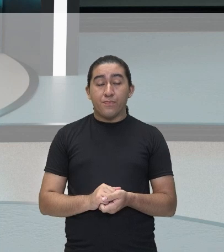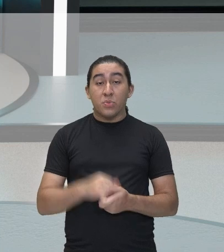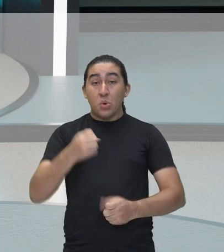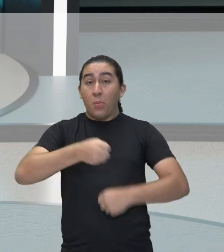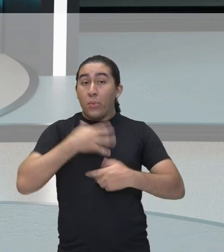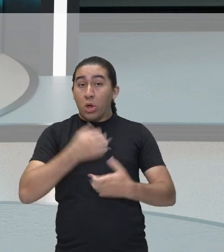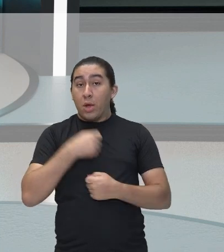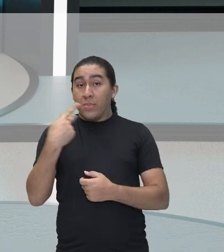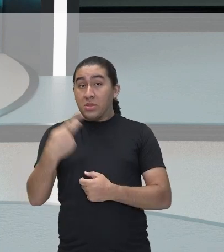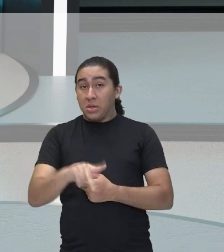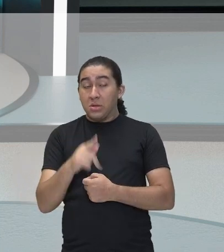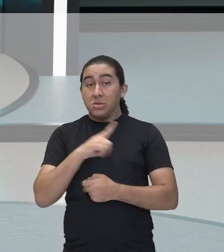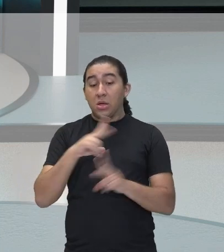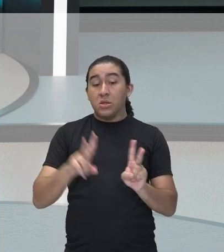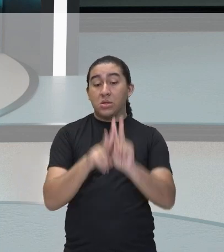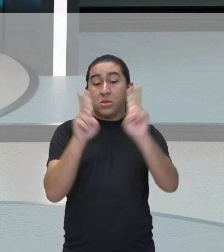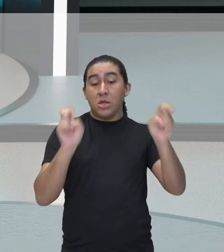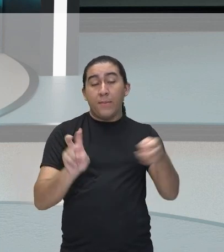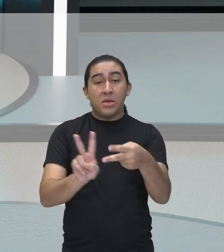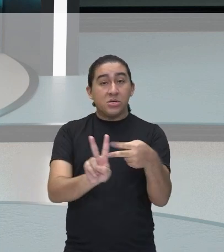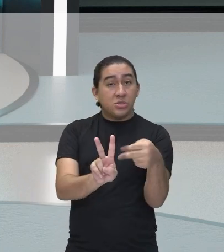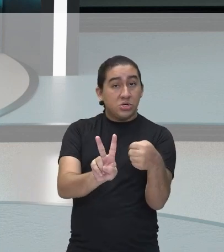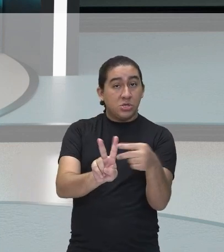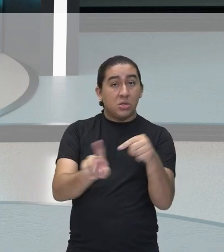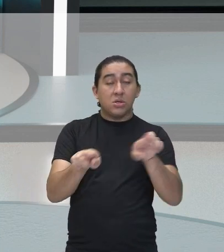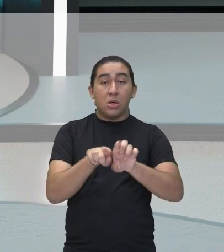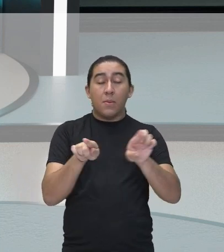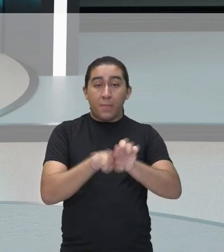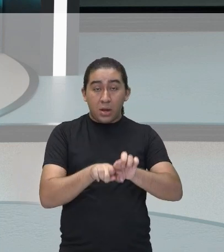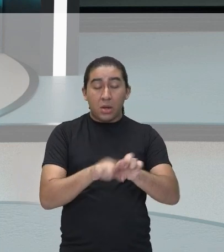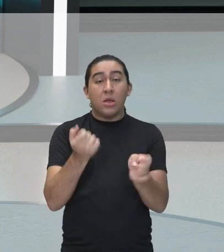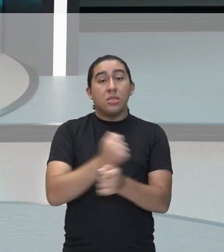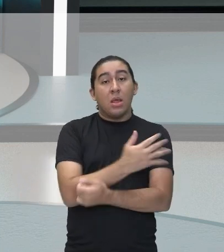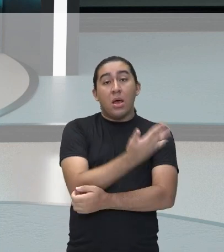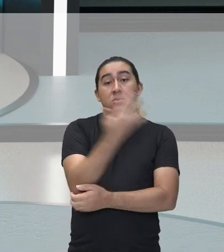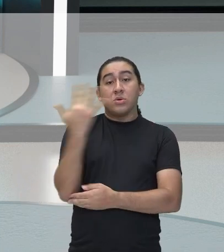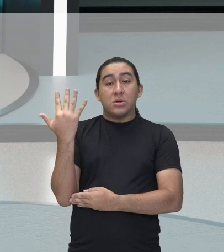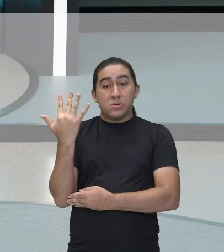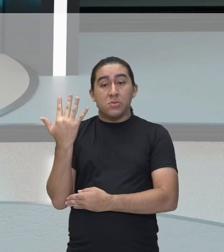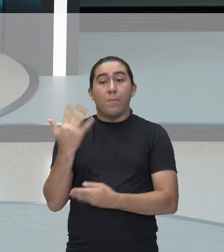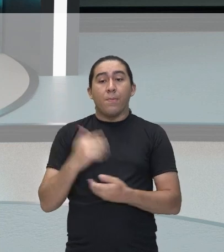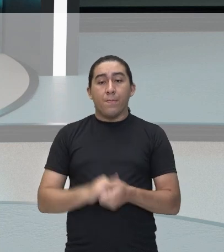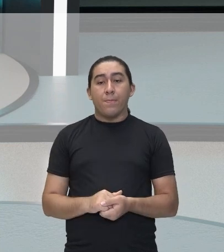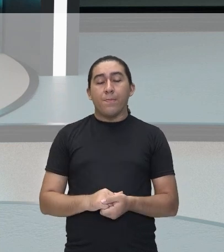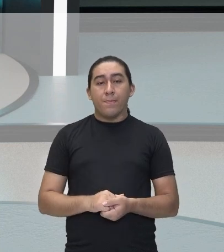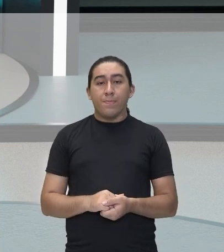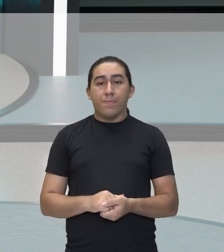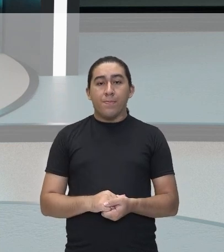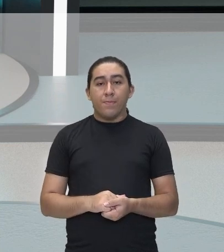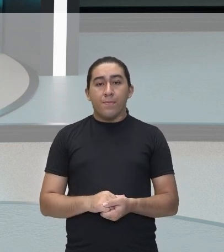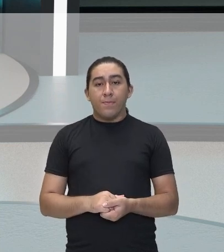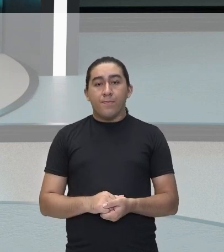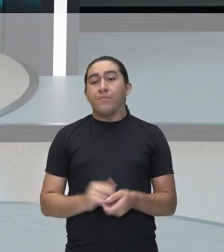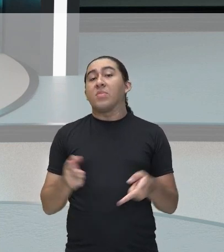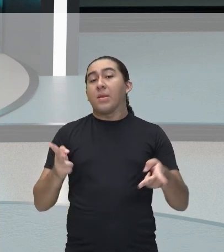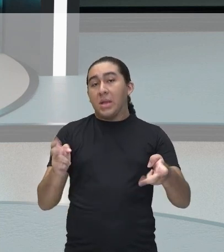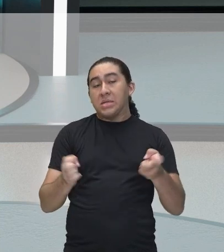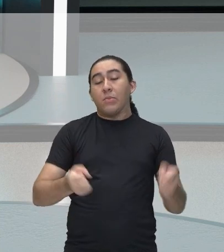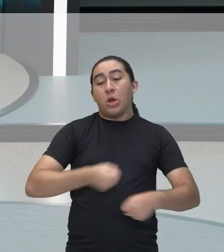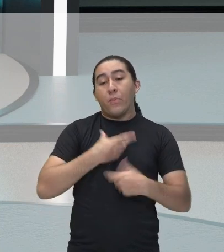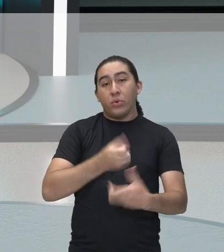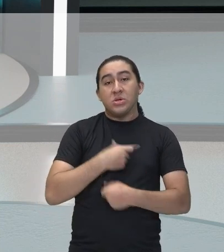para o indígena e para a natureza. Você verá que nas suas poesias ele está